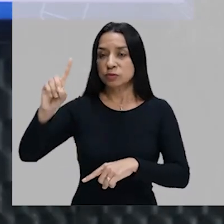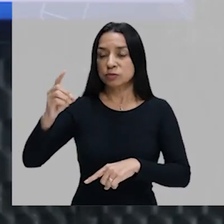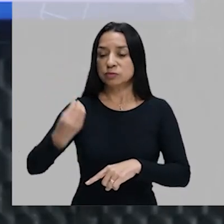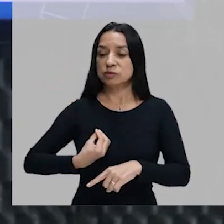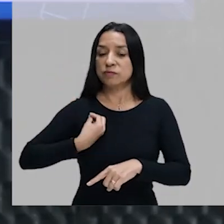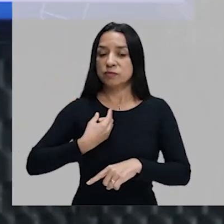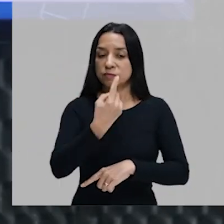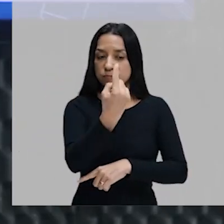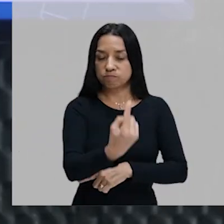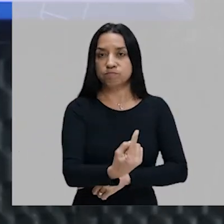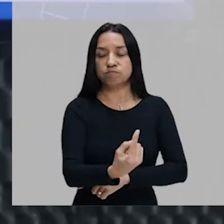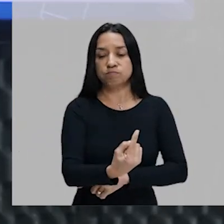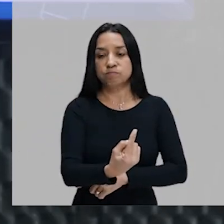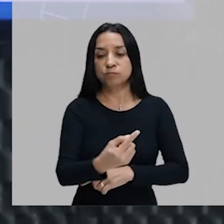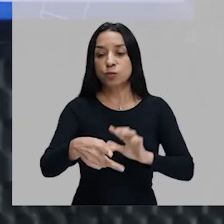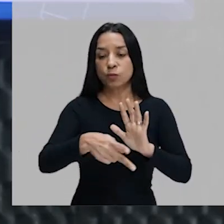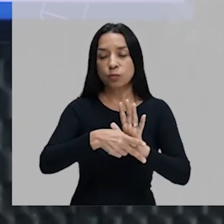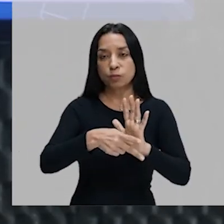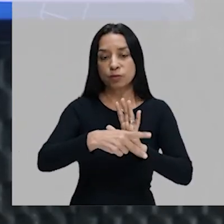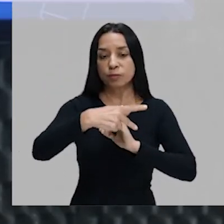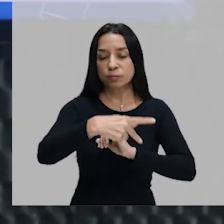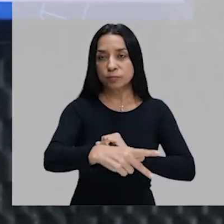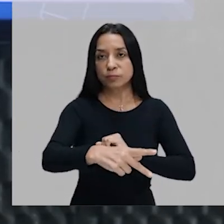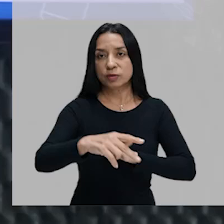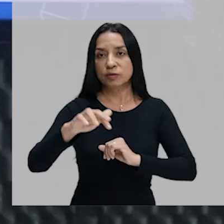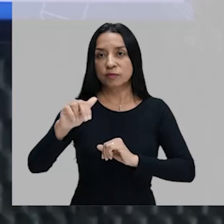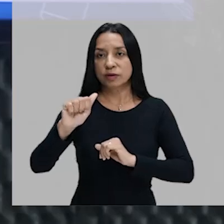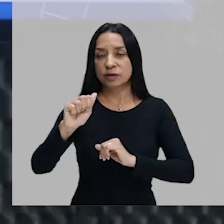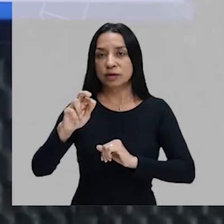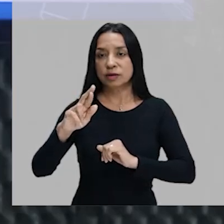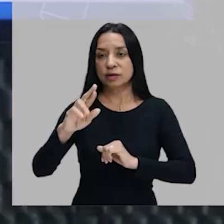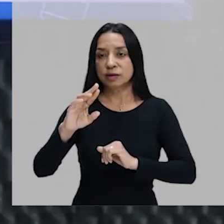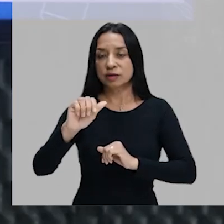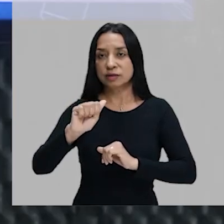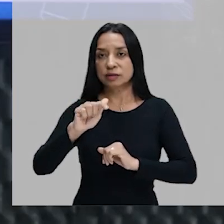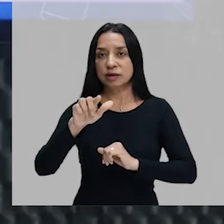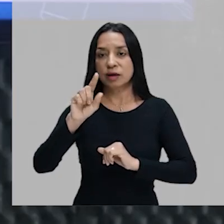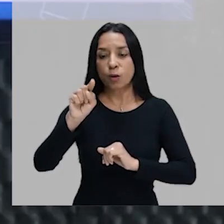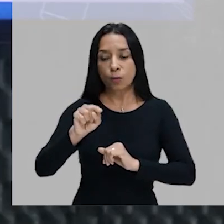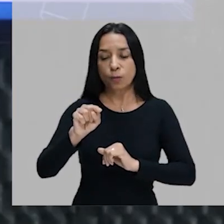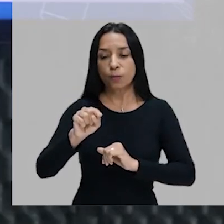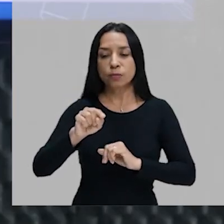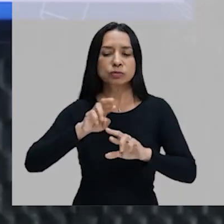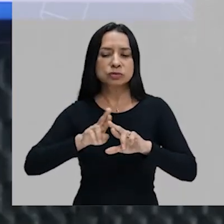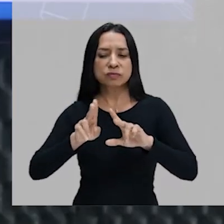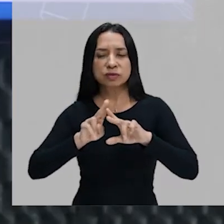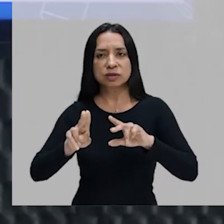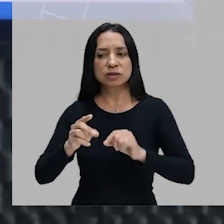era um deus vivo, diferentemente, por exemplo, na Mesopotâmia, onde os